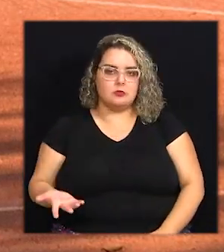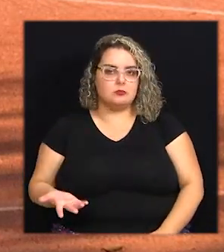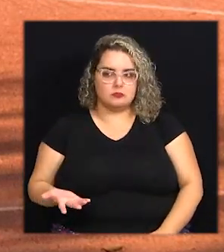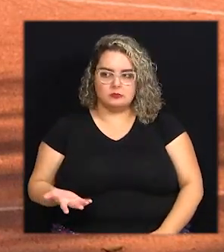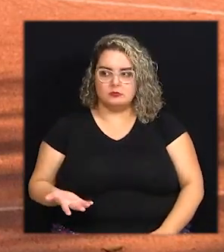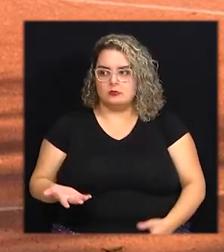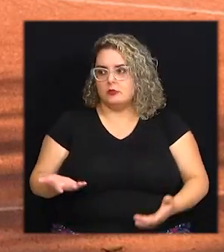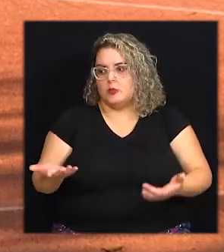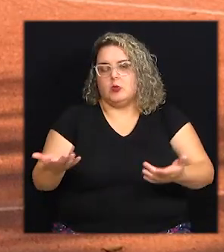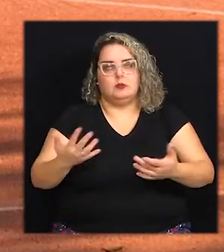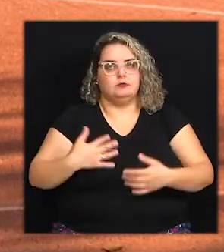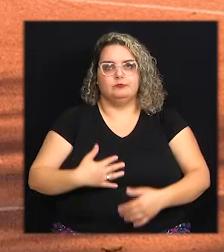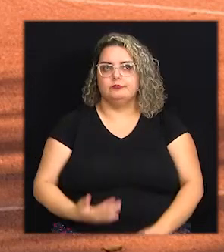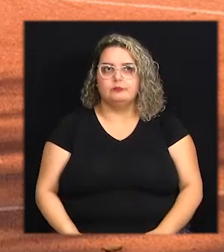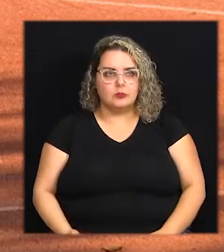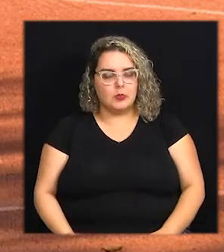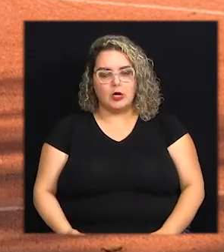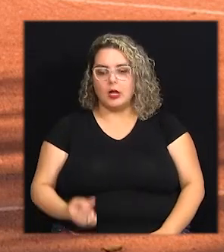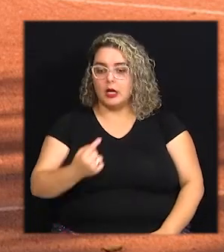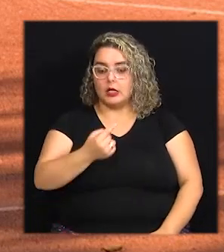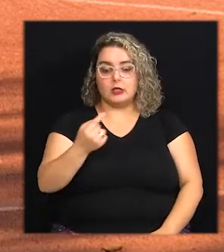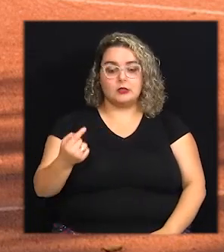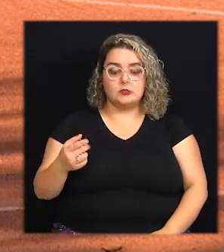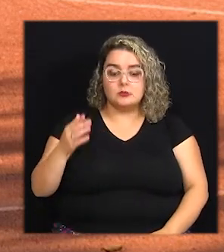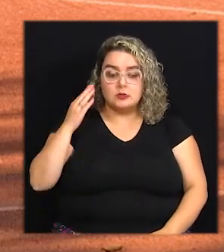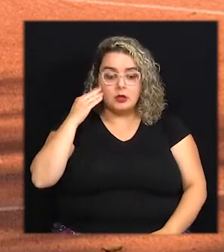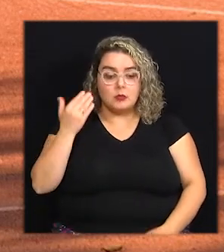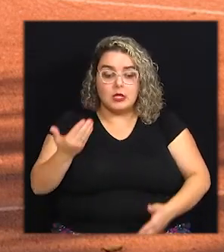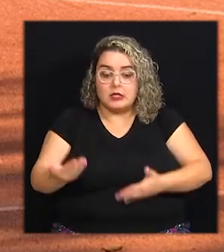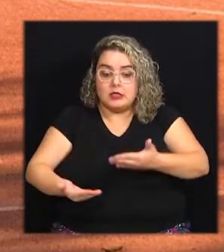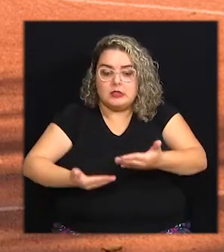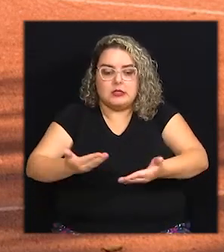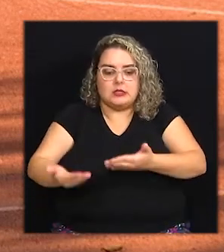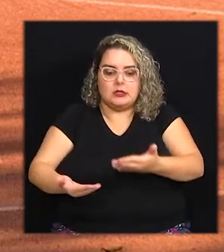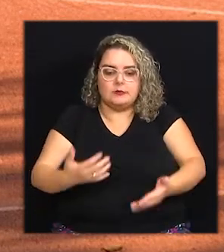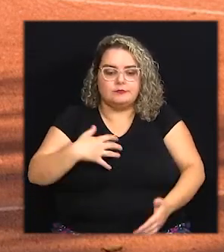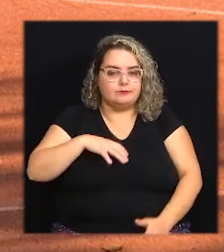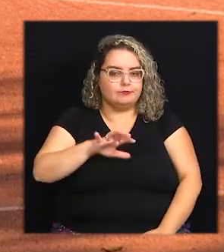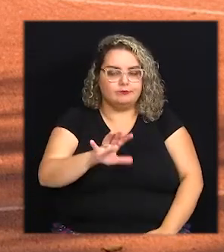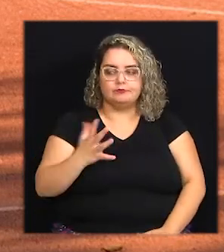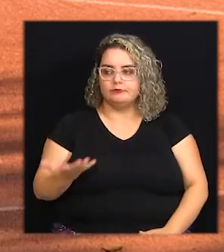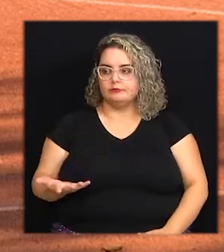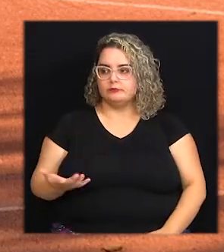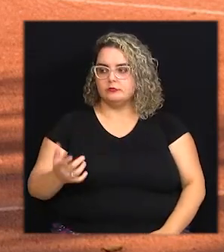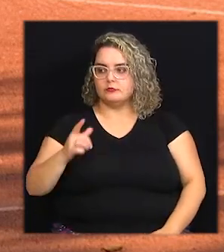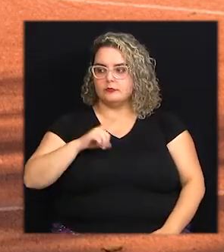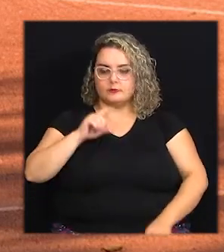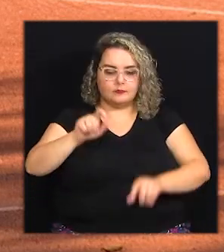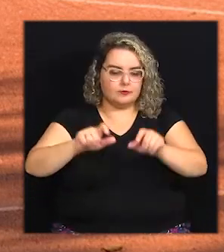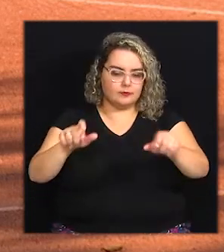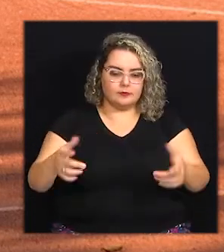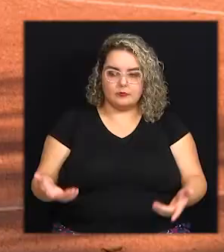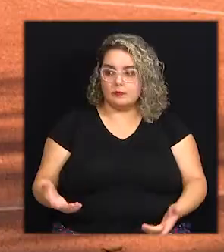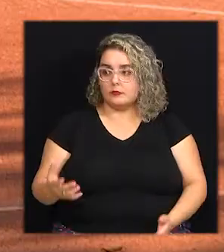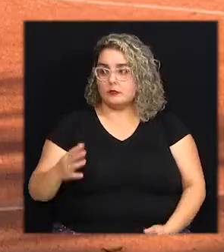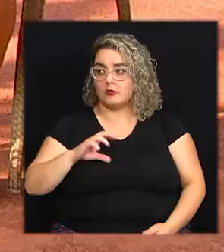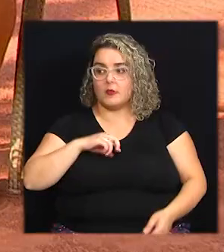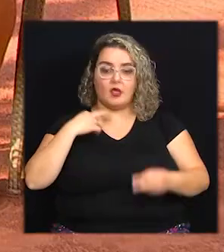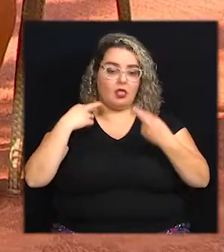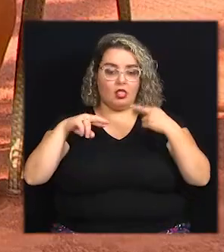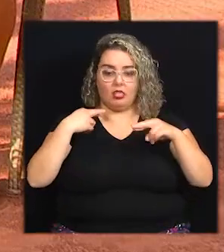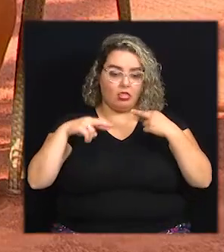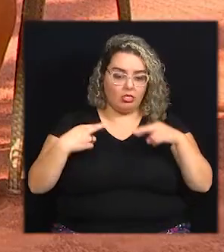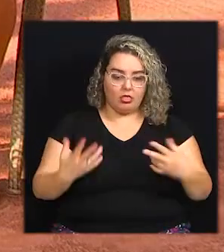assim. Que, cada um tem que saber lidar do jeito, sabe? Tem gente que